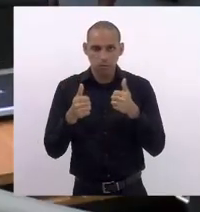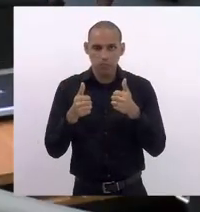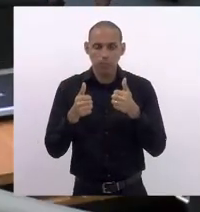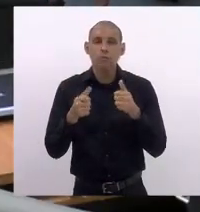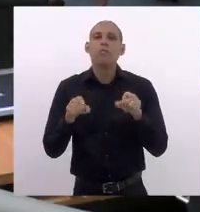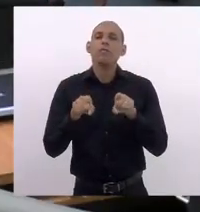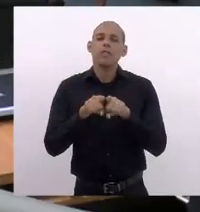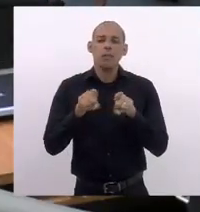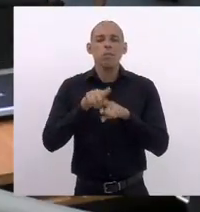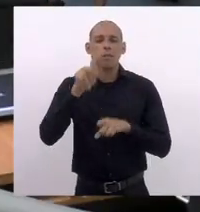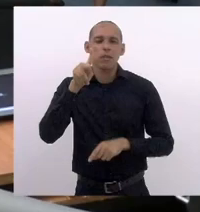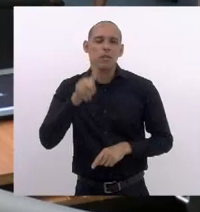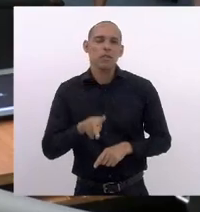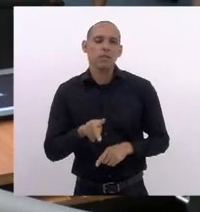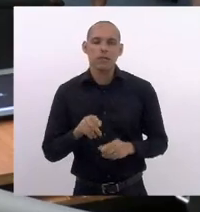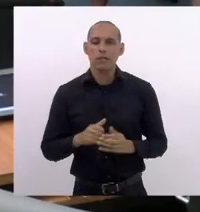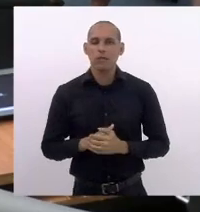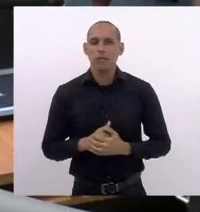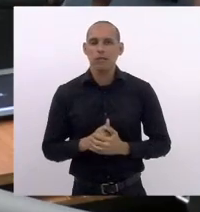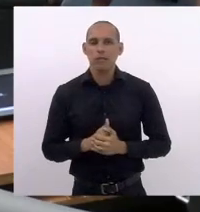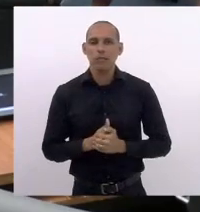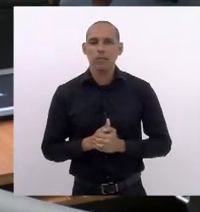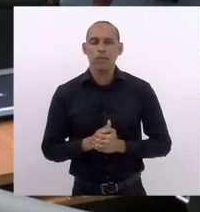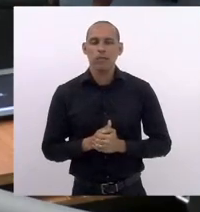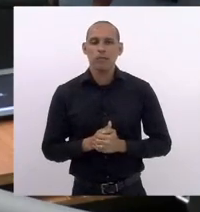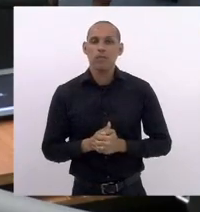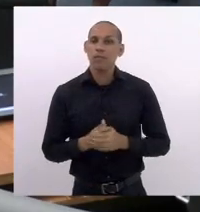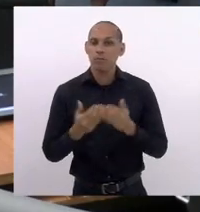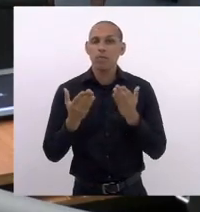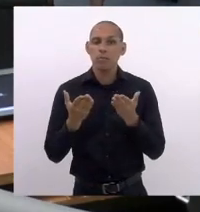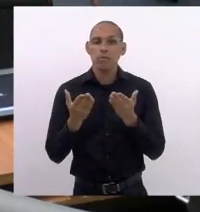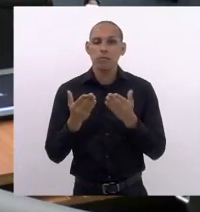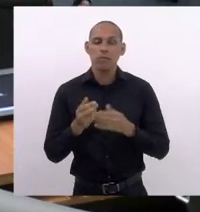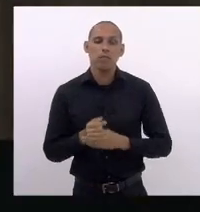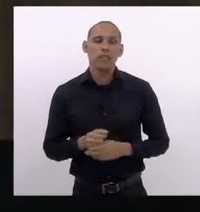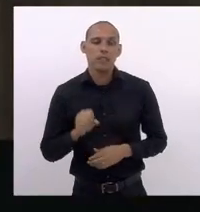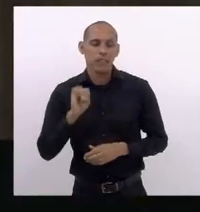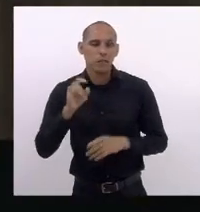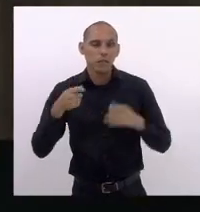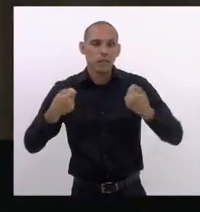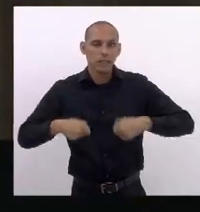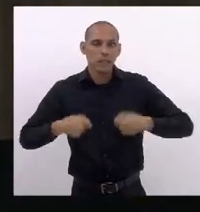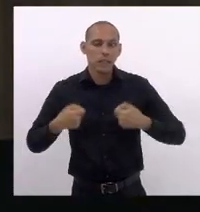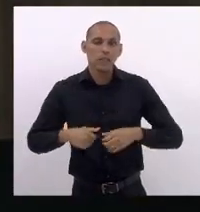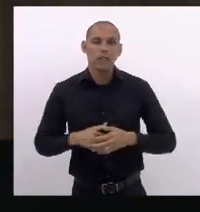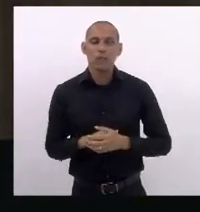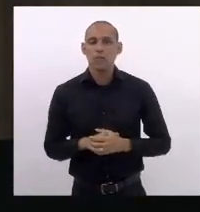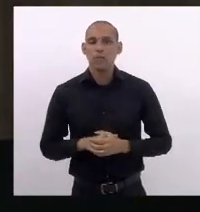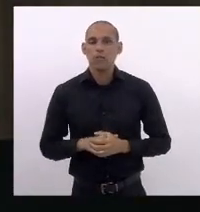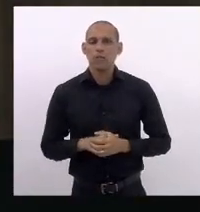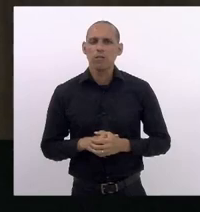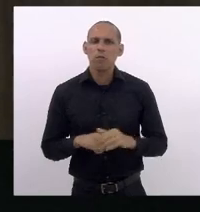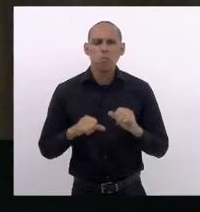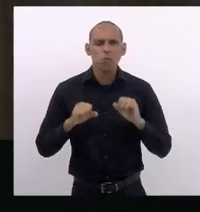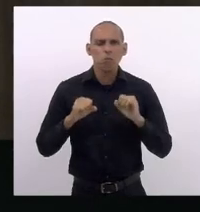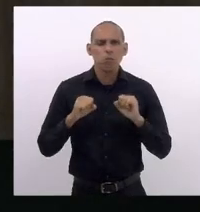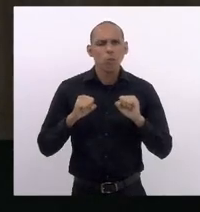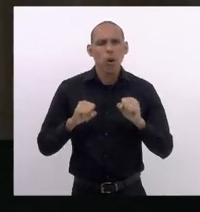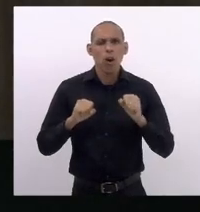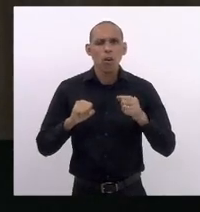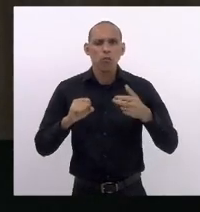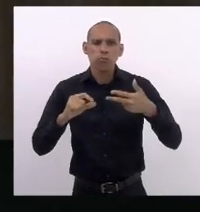além do mais, senhor presidente, Vossa Excelência, se for necessário, o Poder